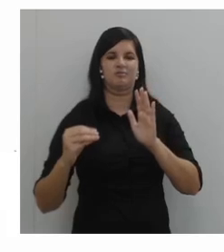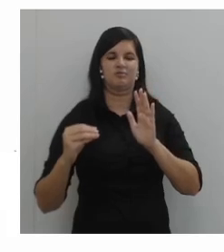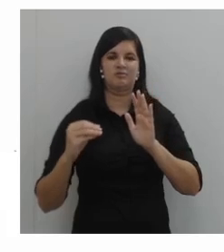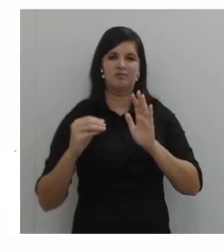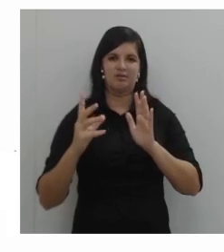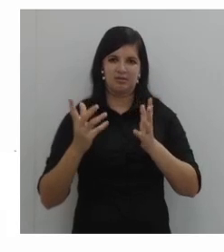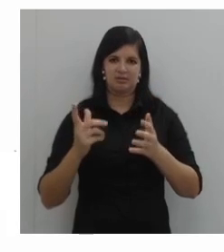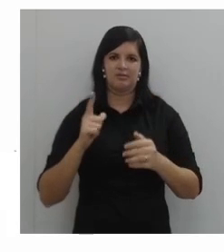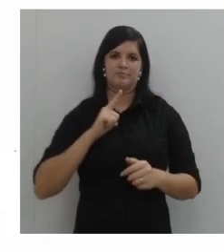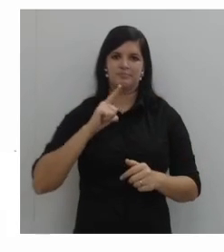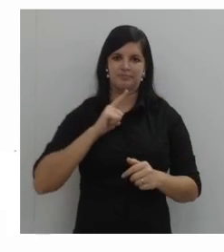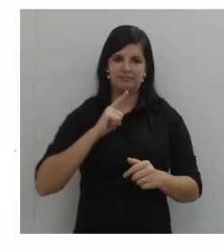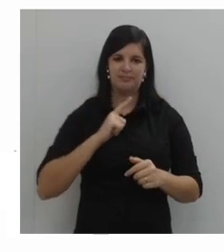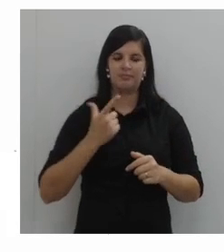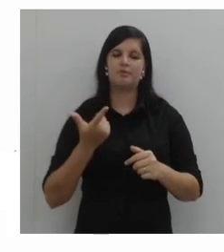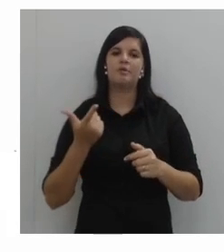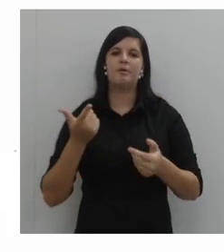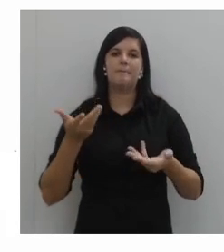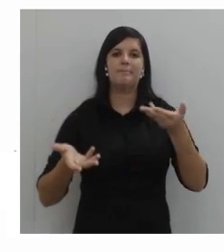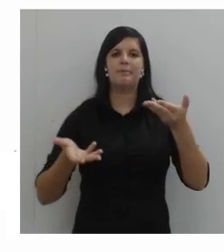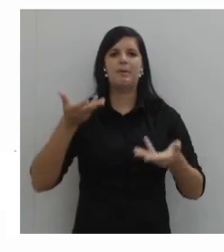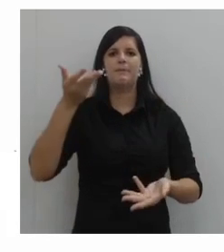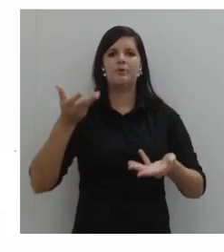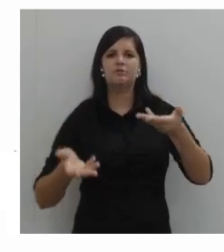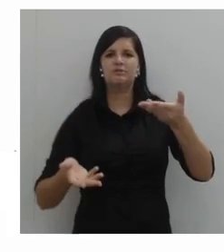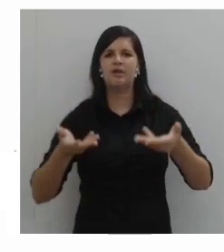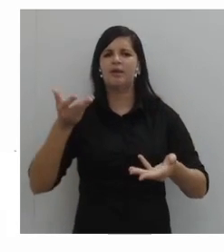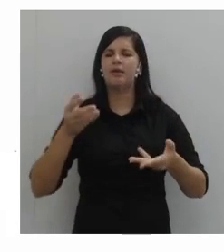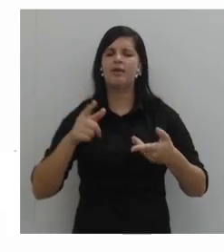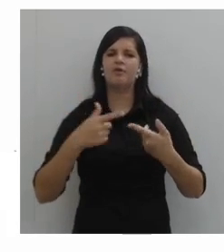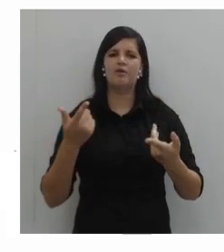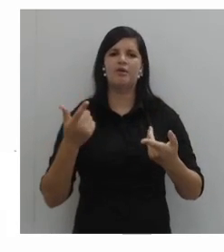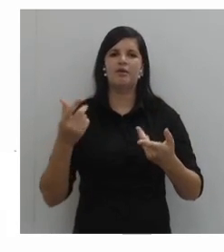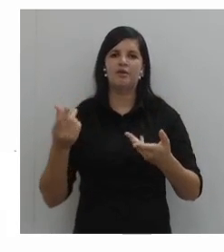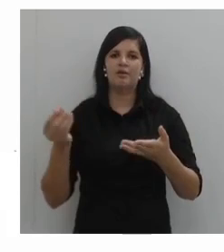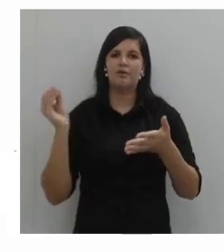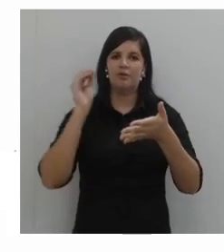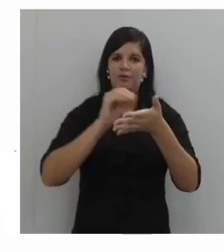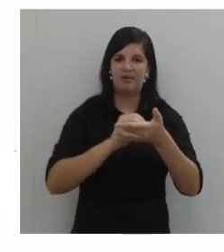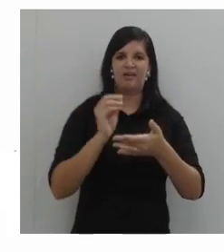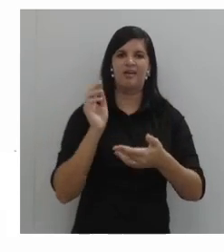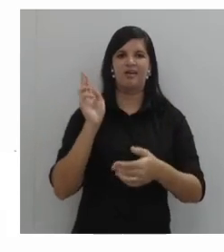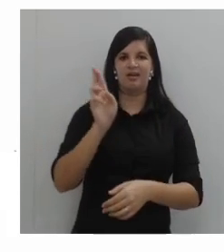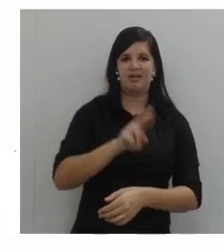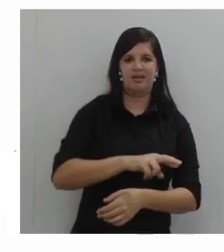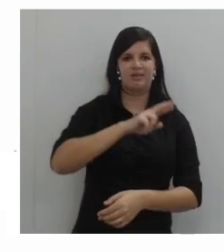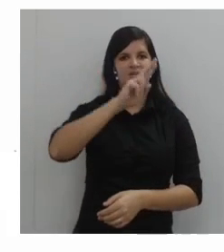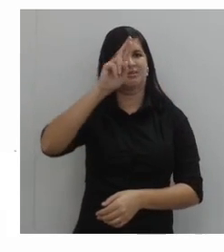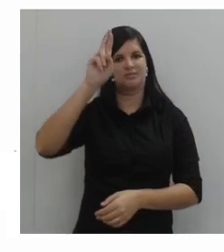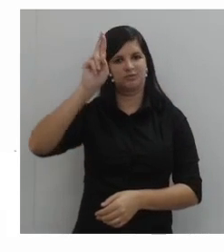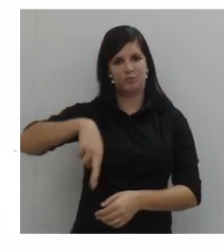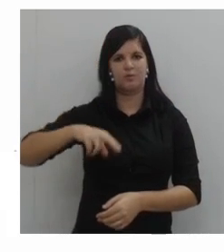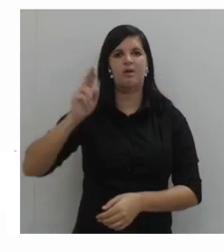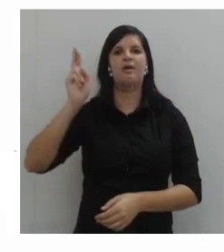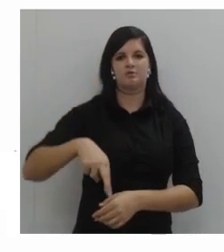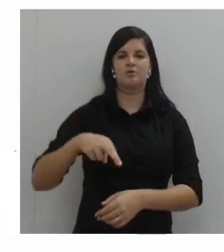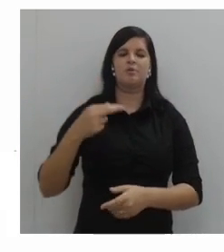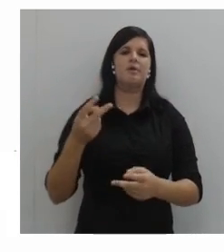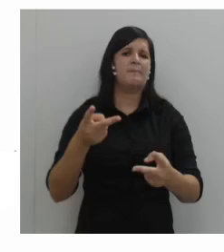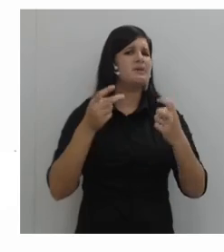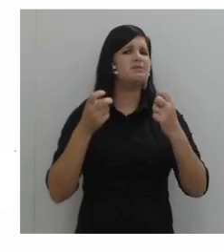dentro do estudo de proporcionalidade, vamos montar aqui as razões e ver se essas razões formam